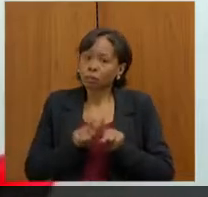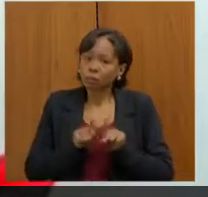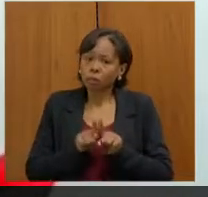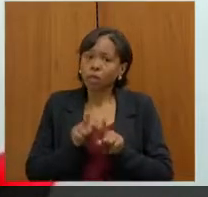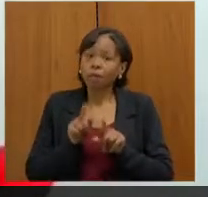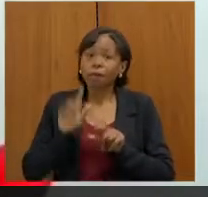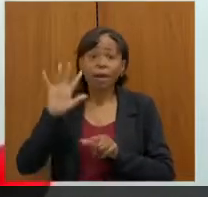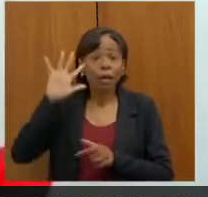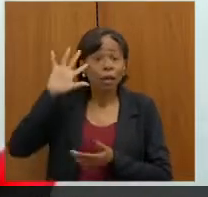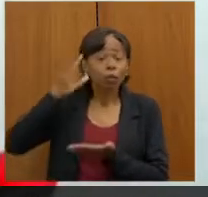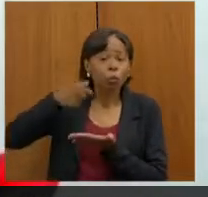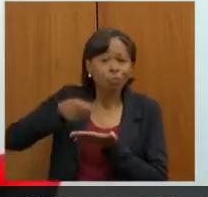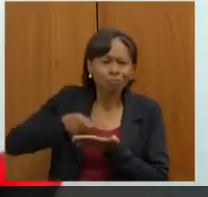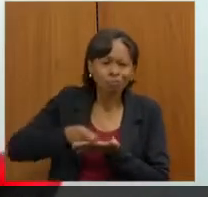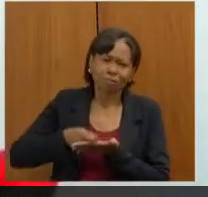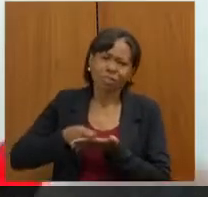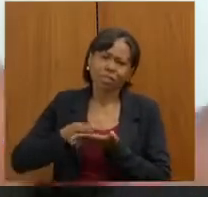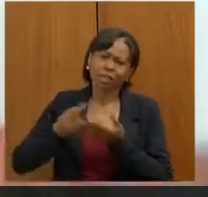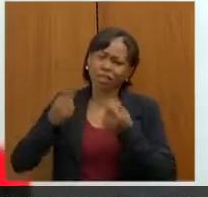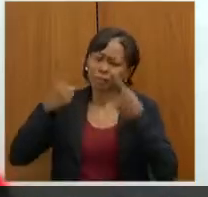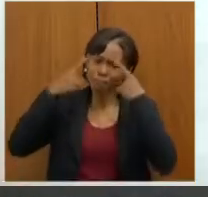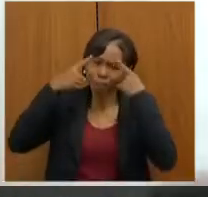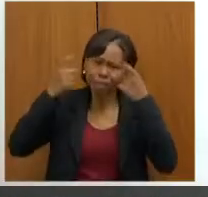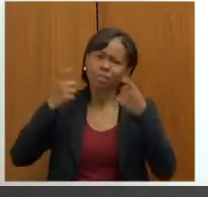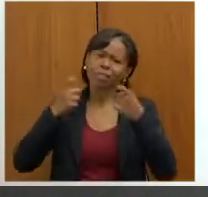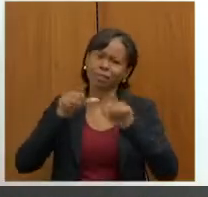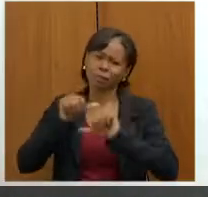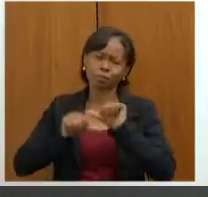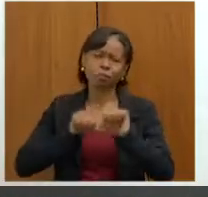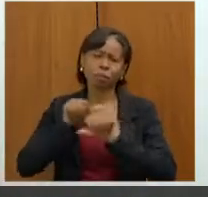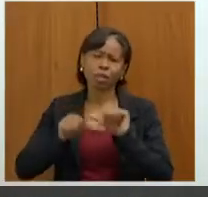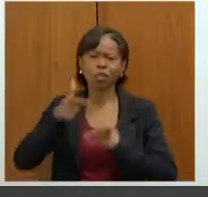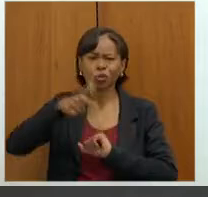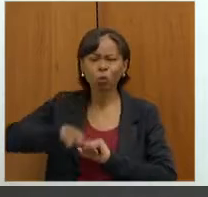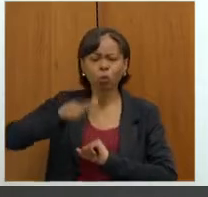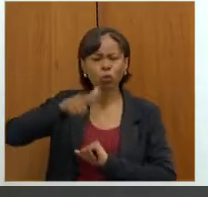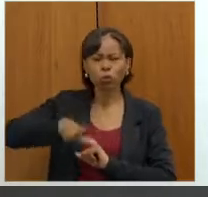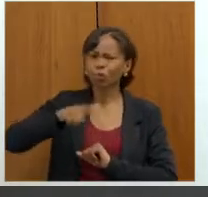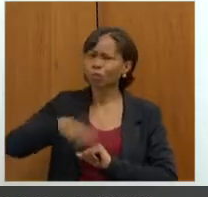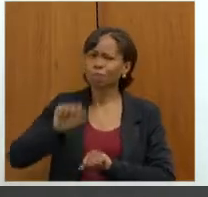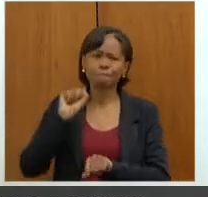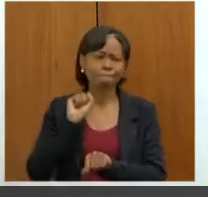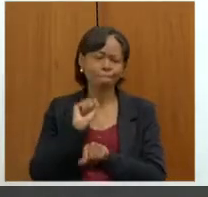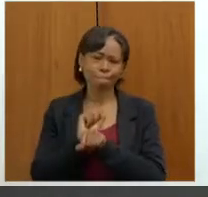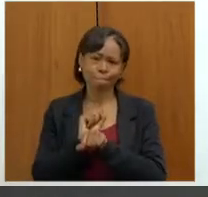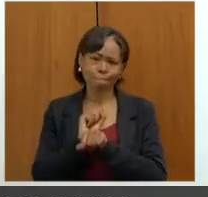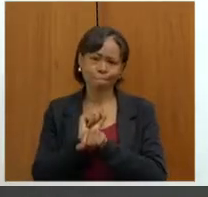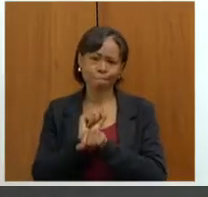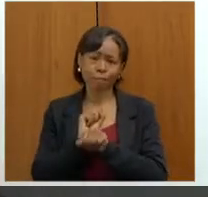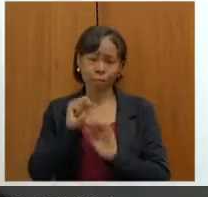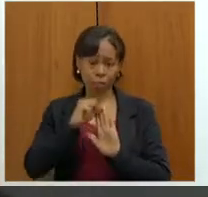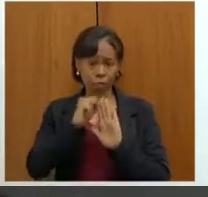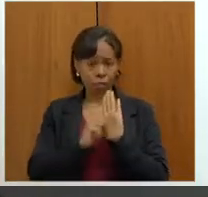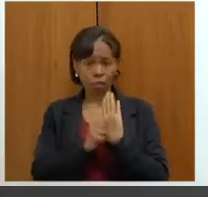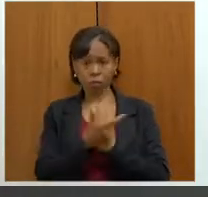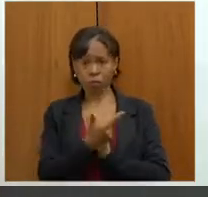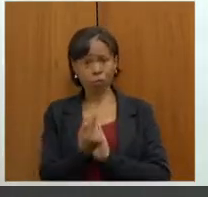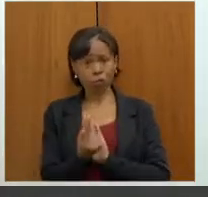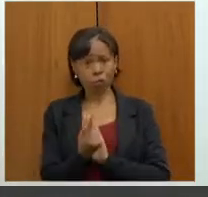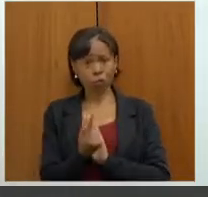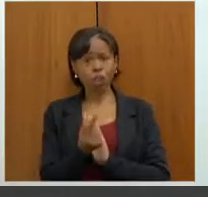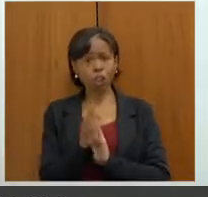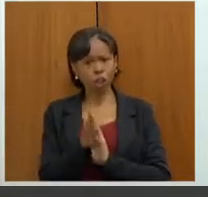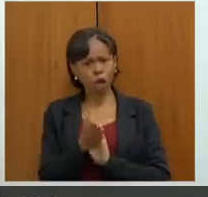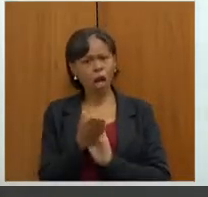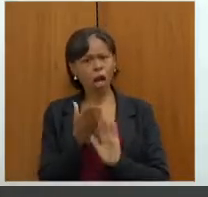casos como esse não se repita em pleno século 21 depois de tantas conquistas a gente também ouviu do governador do estado